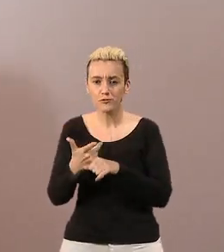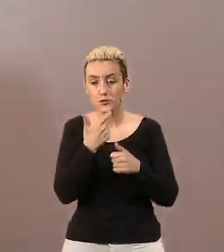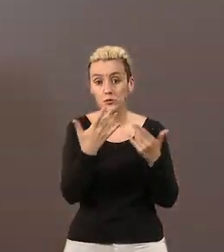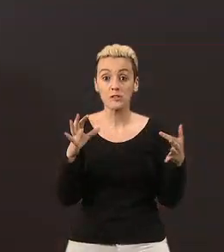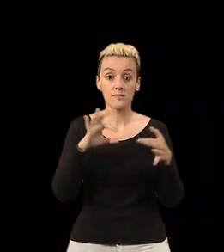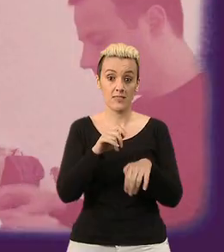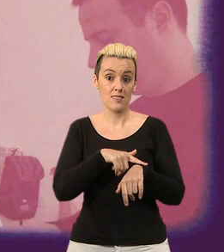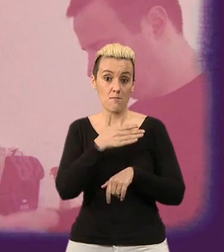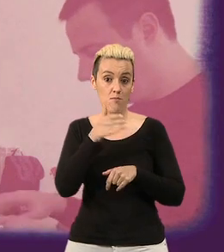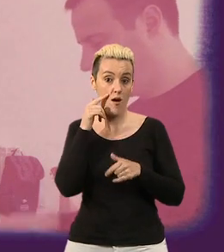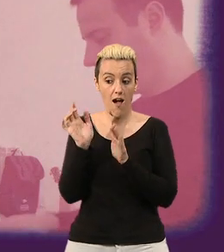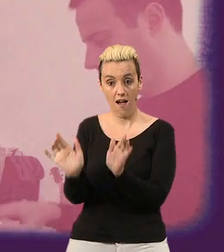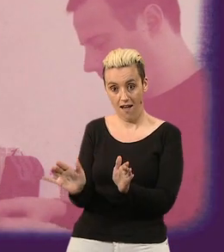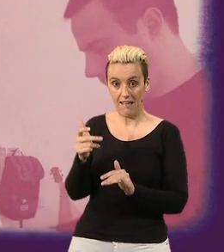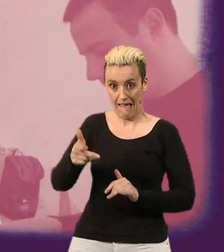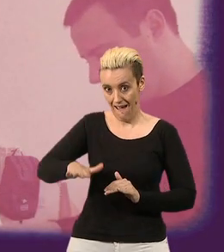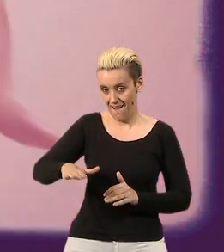quarentena.